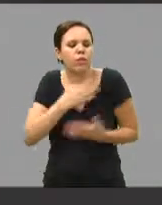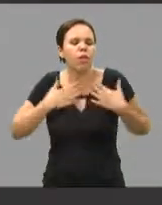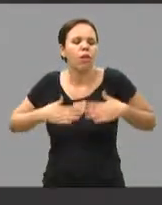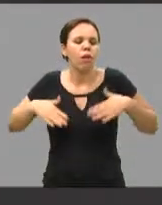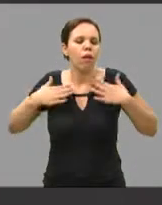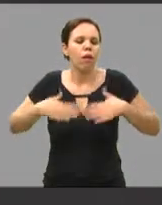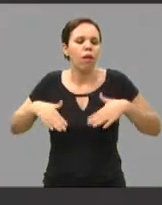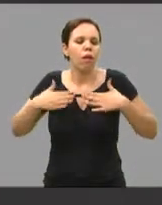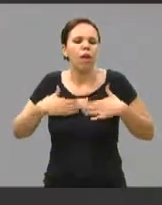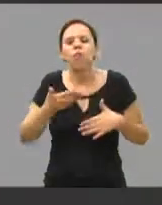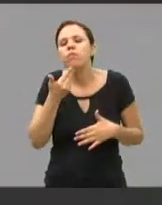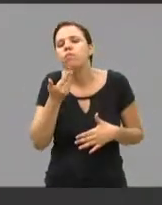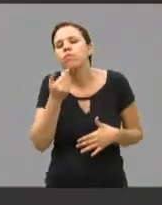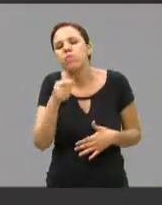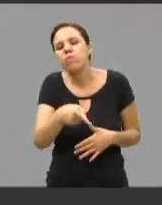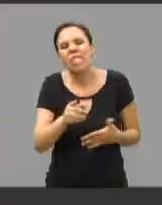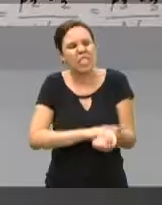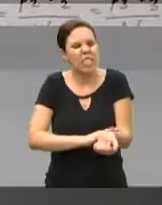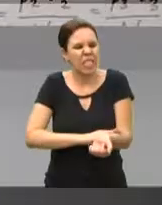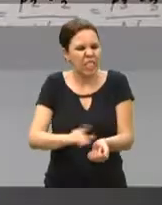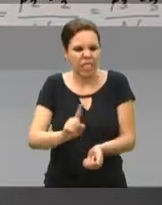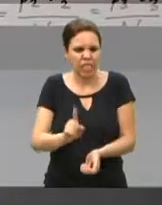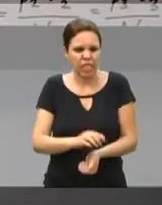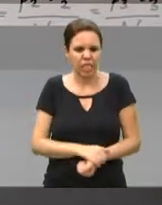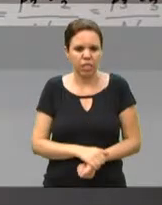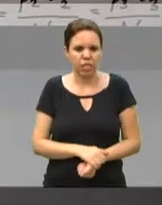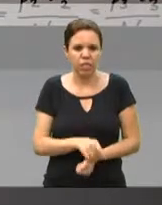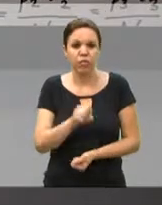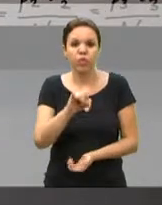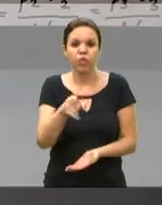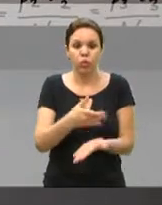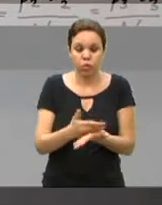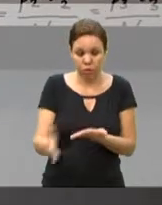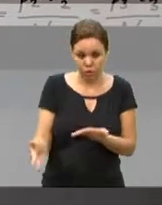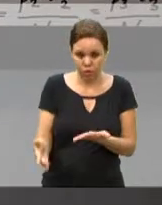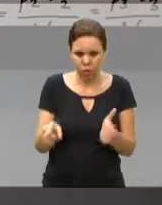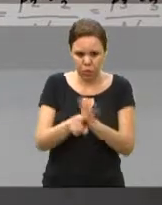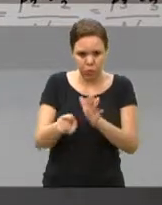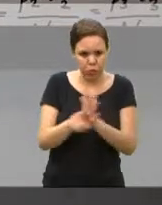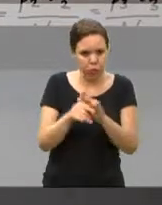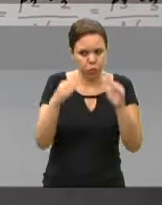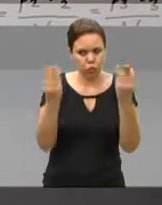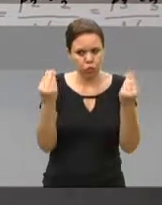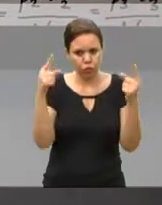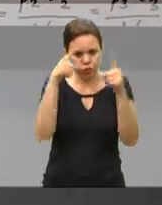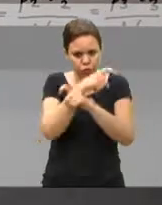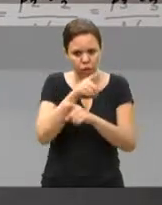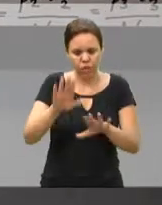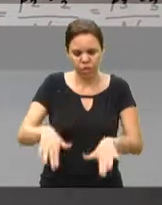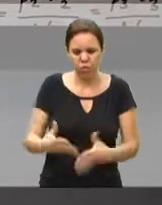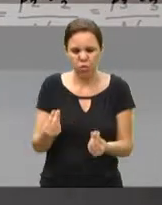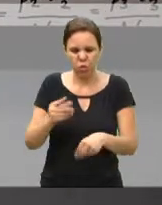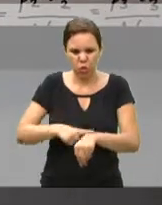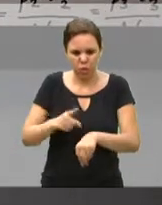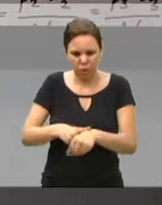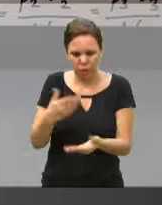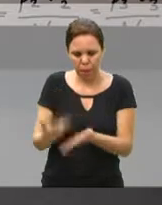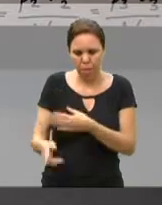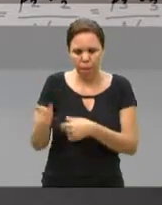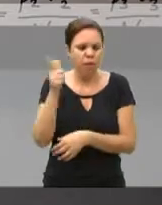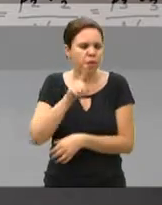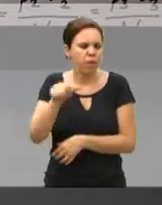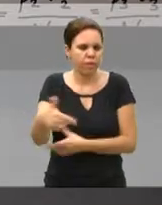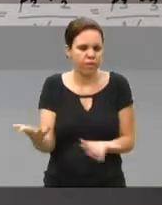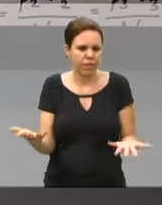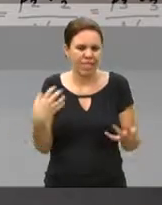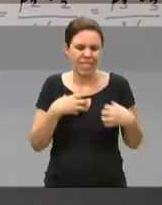confortável pelas mais fáceis? Não estressa muito? Se você começa com uma questão já muito difícil e o aluno já perde muito tempo para conseguir aquilo,